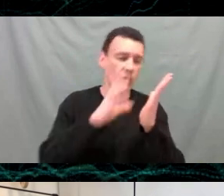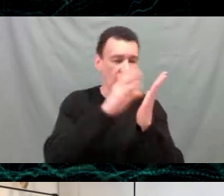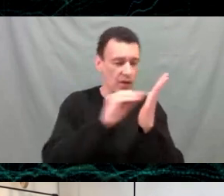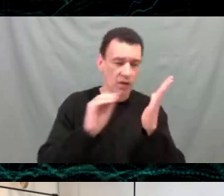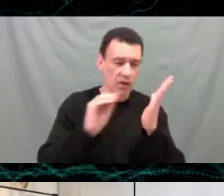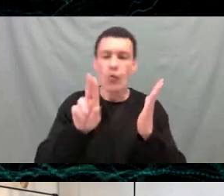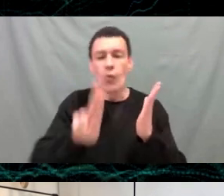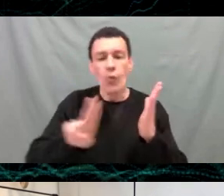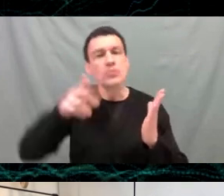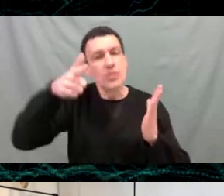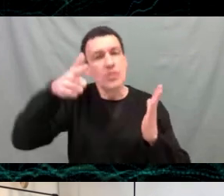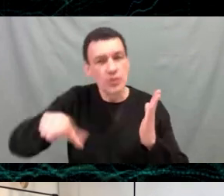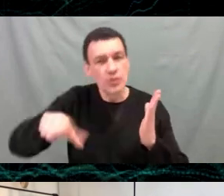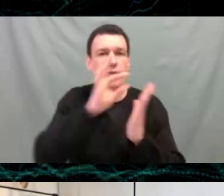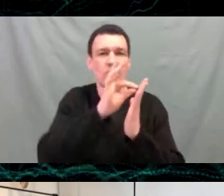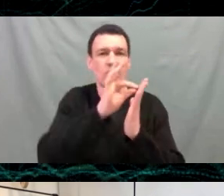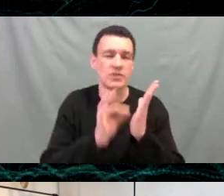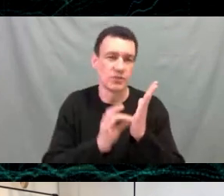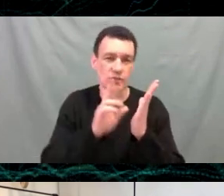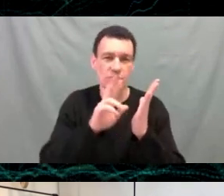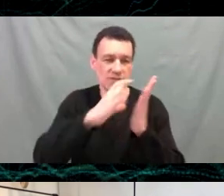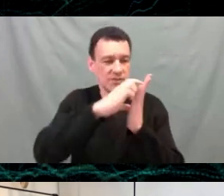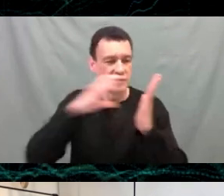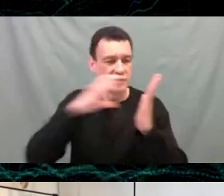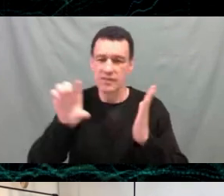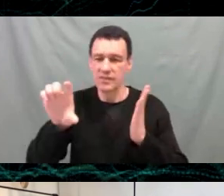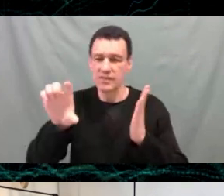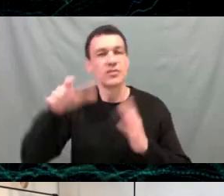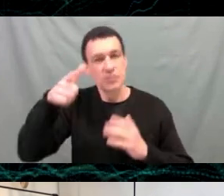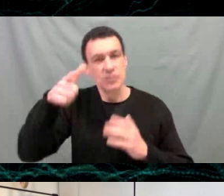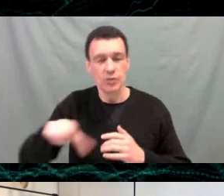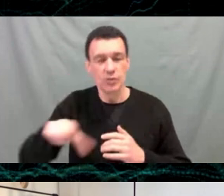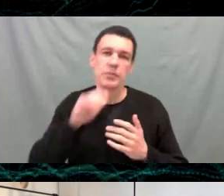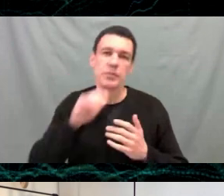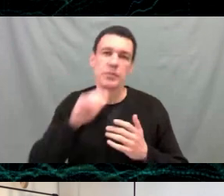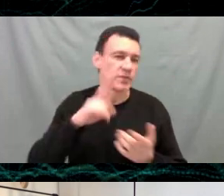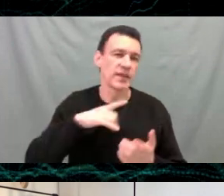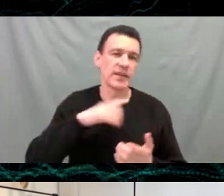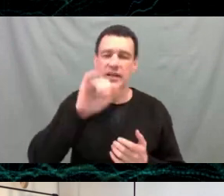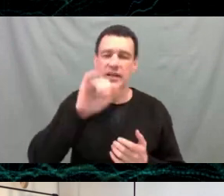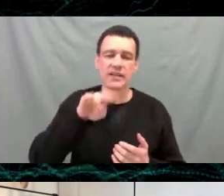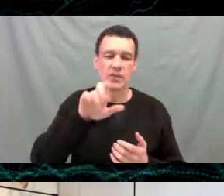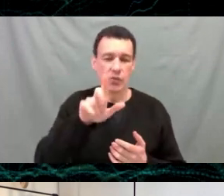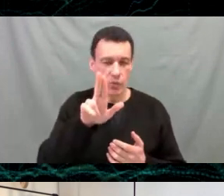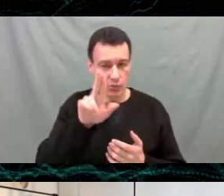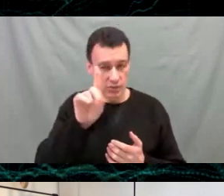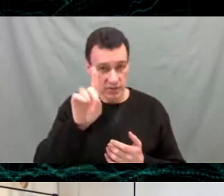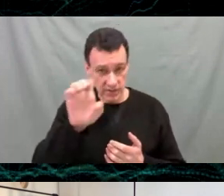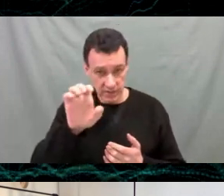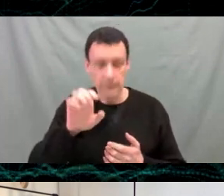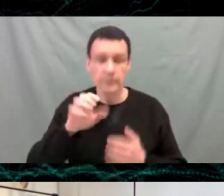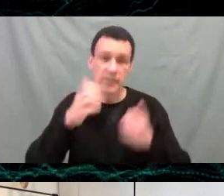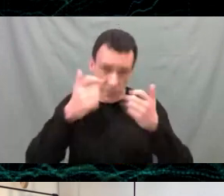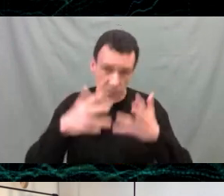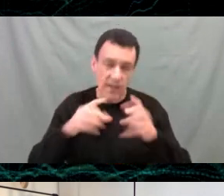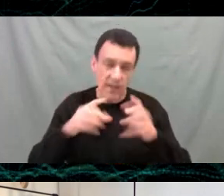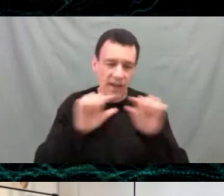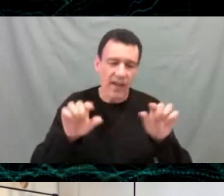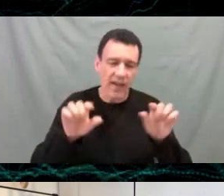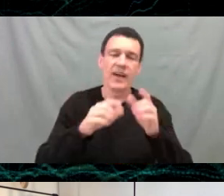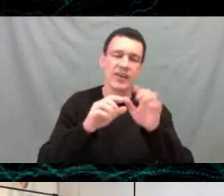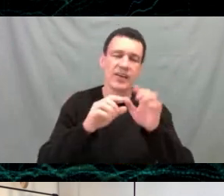códigos. Então vamos tentar entender isso daqui. Ó, eu tenho aqui um include e está falando que o path dele é find in parent